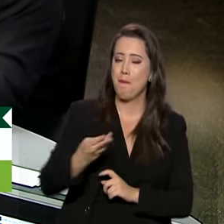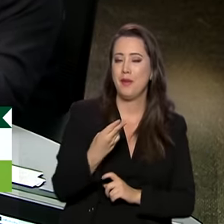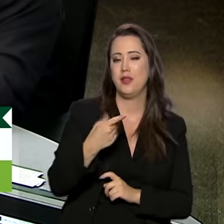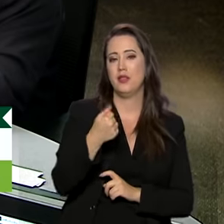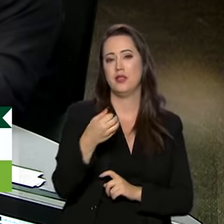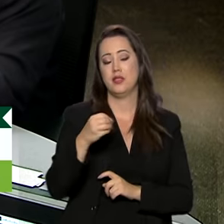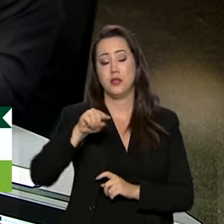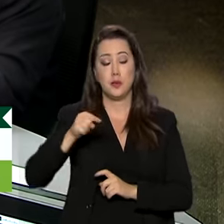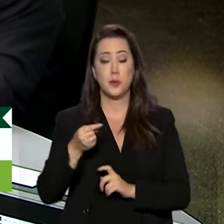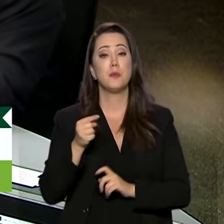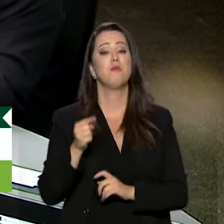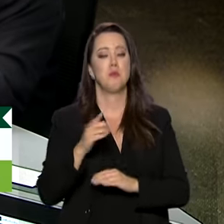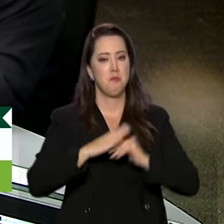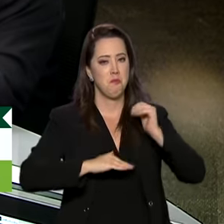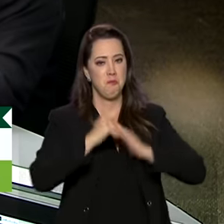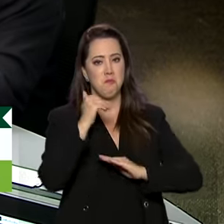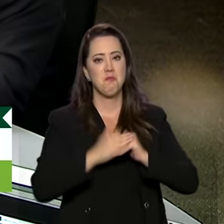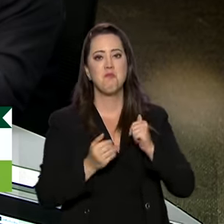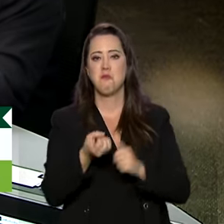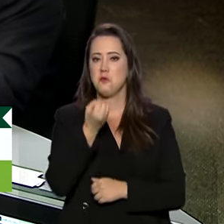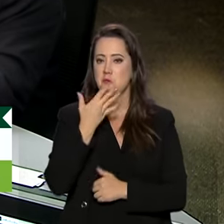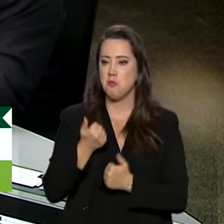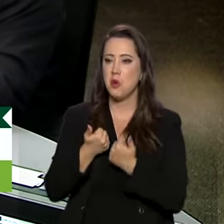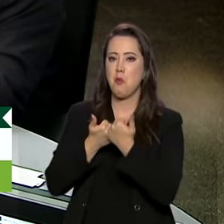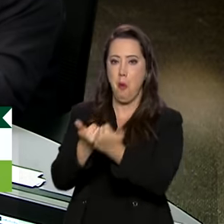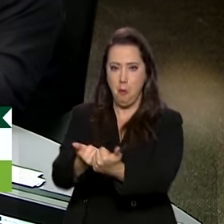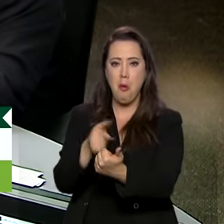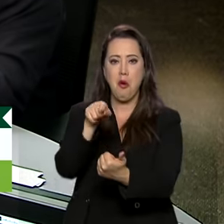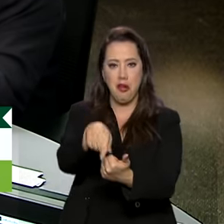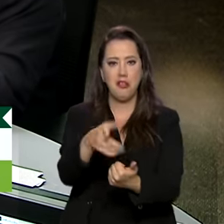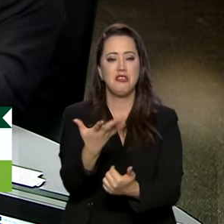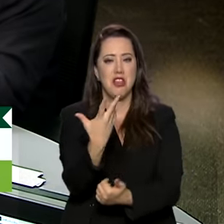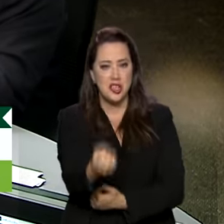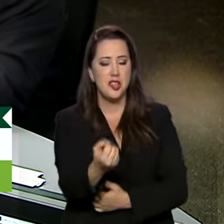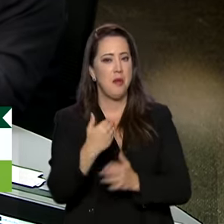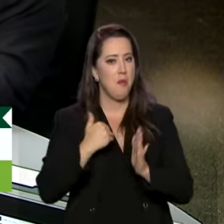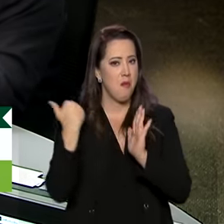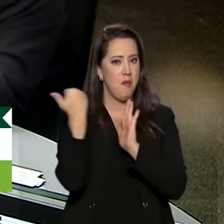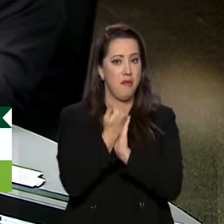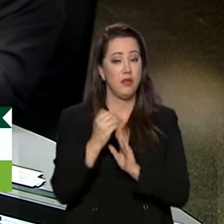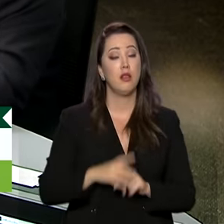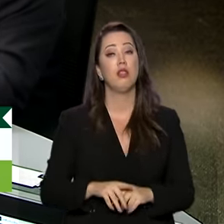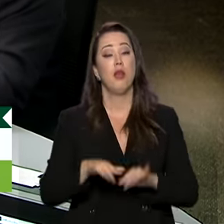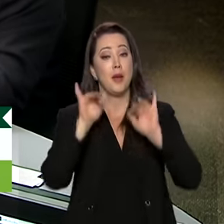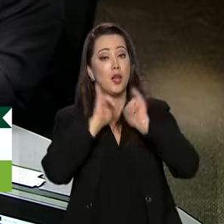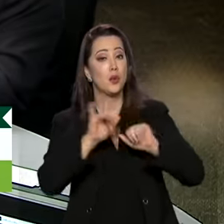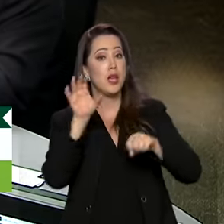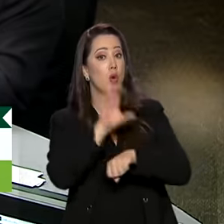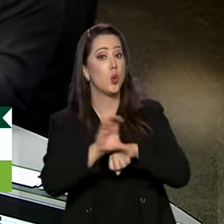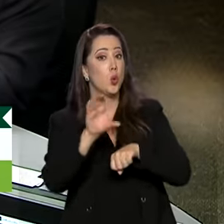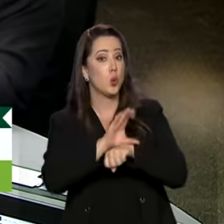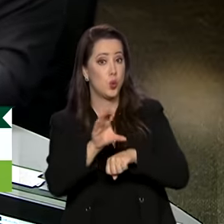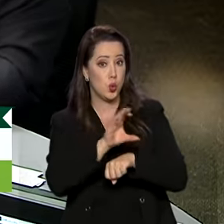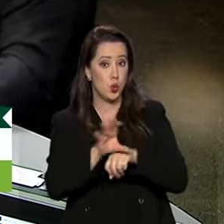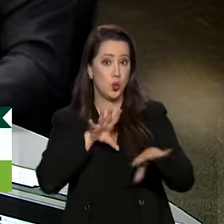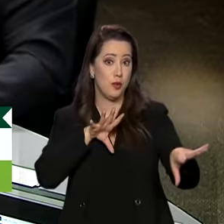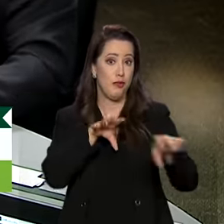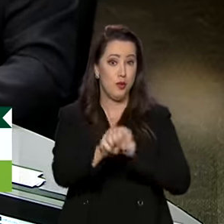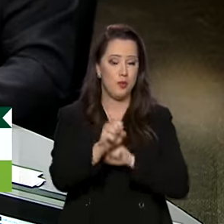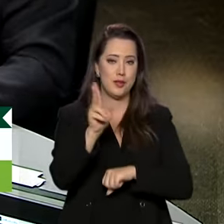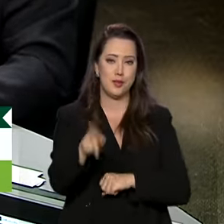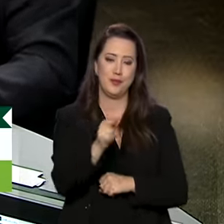mil profissionais vão ser beneficiados com a medida também foram anunciadas as vagas para cursos de formação de professores